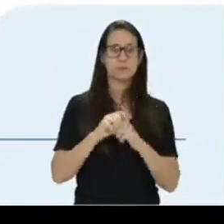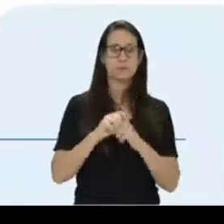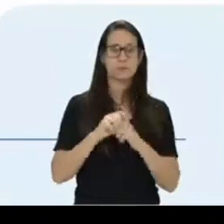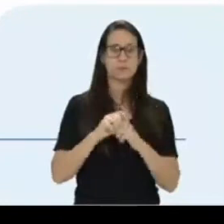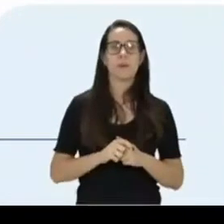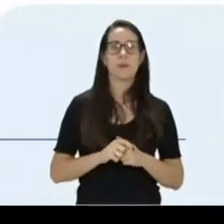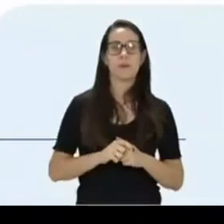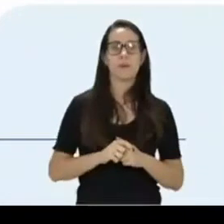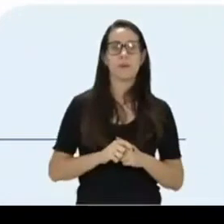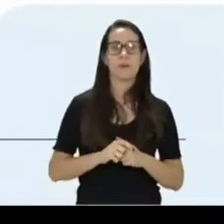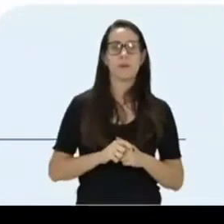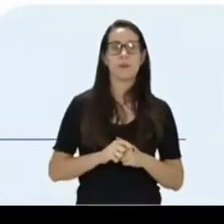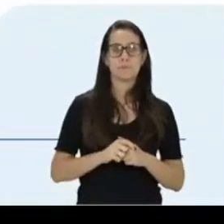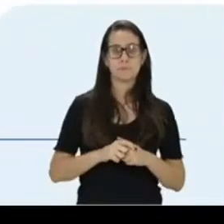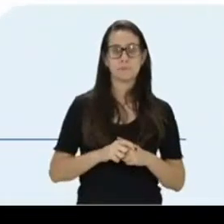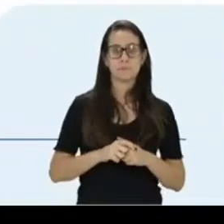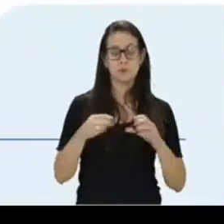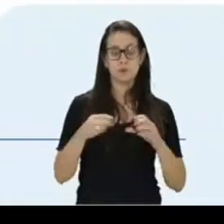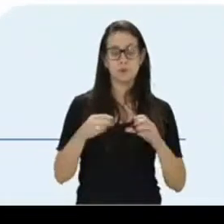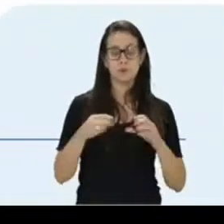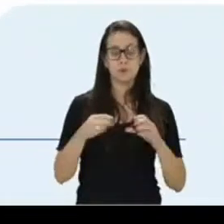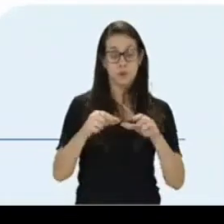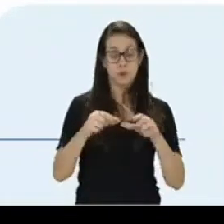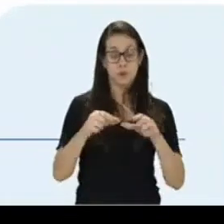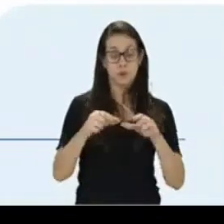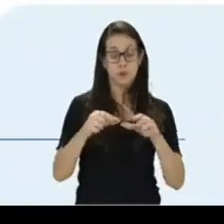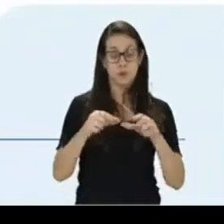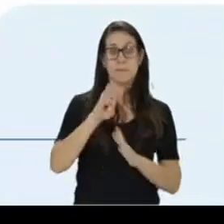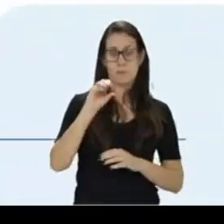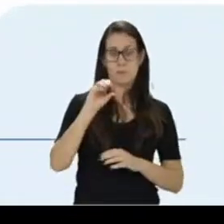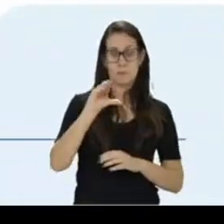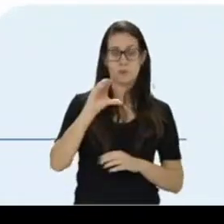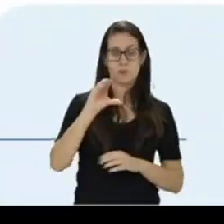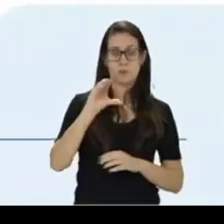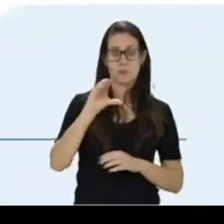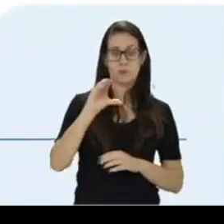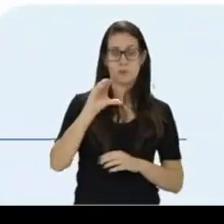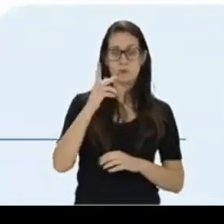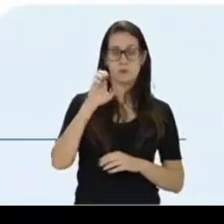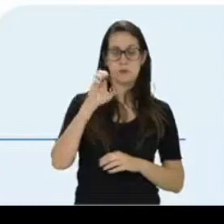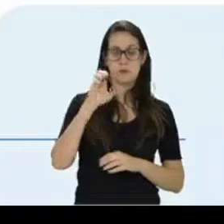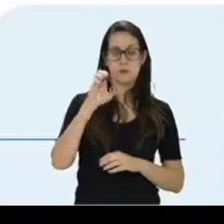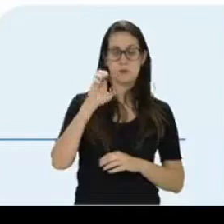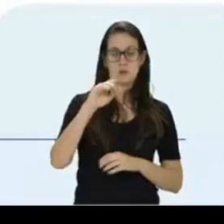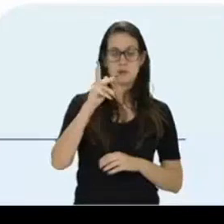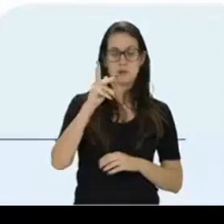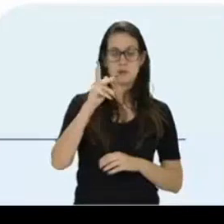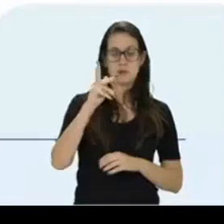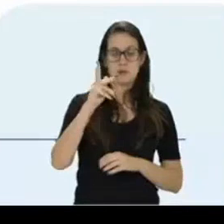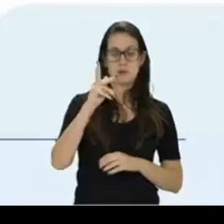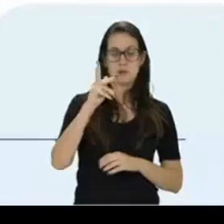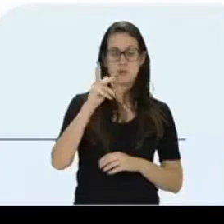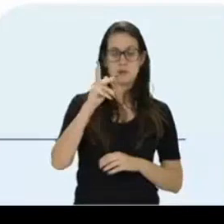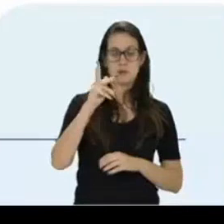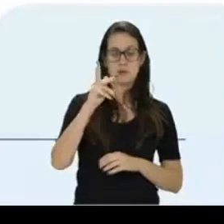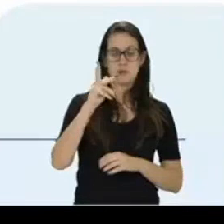ver, então, uma lâmina de bochecha. E nessa lâmina de bochecha, então, nós vamos ver